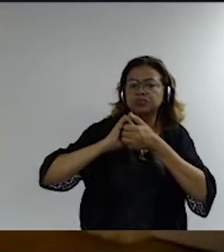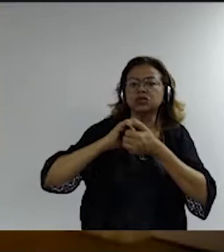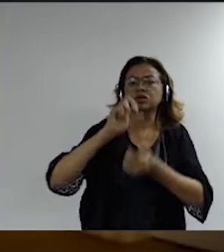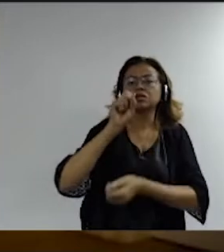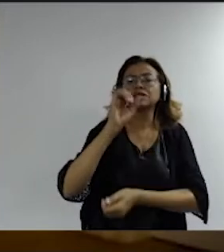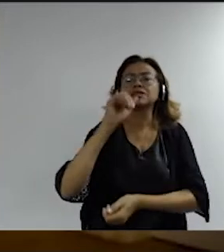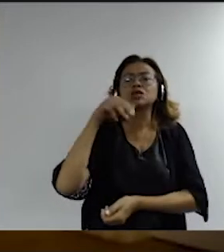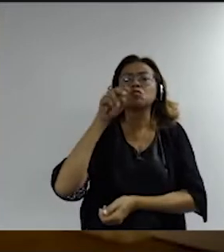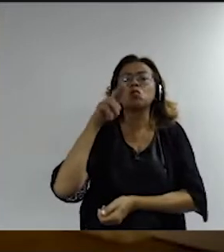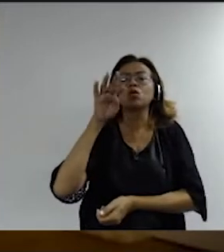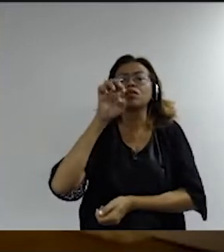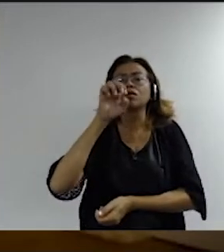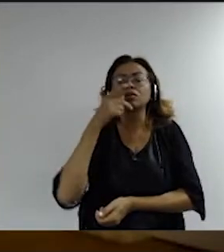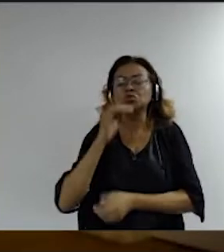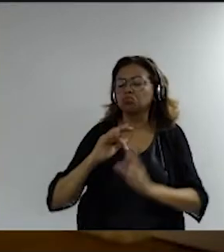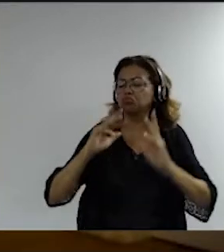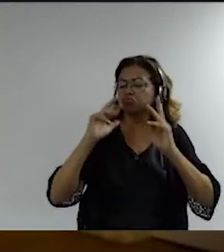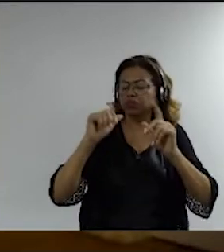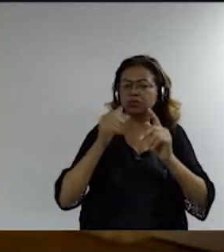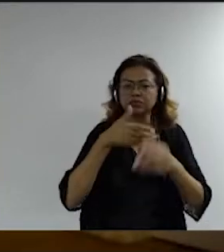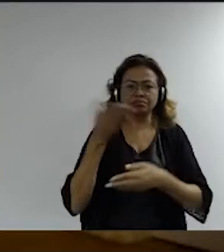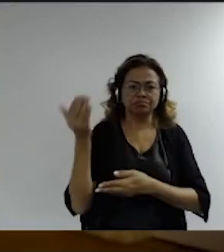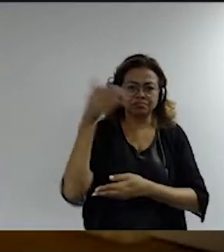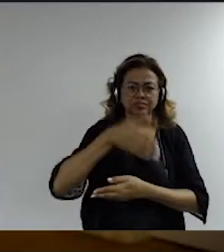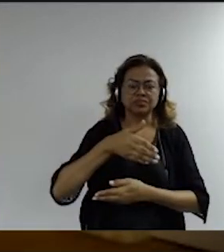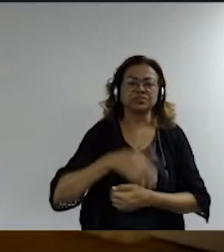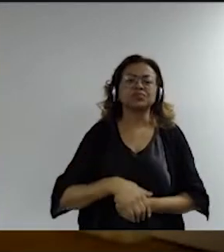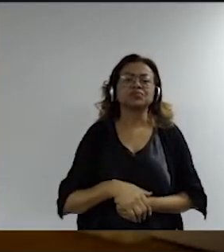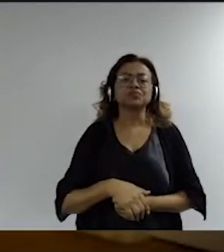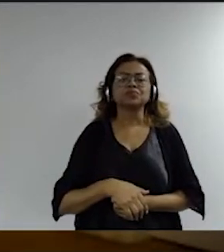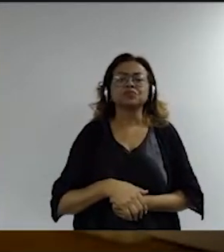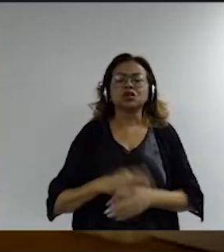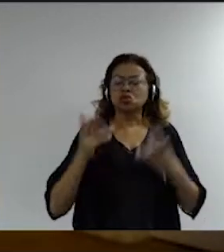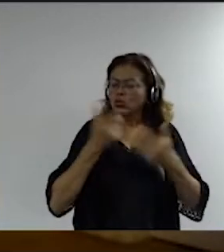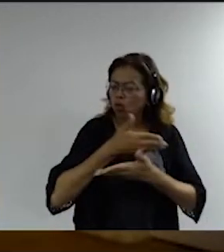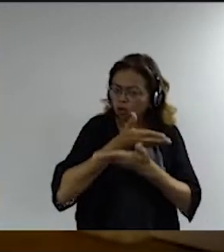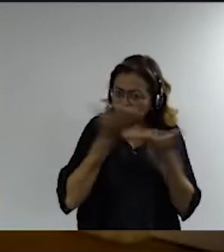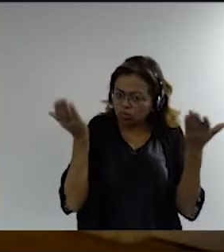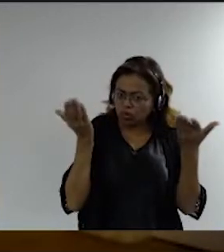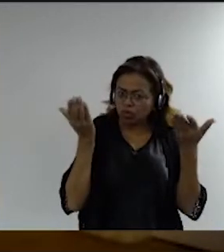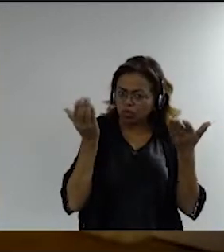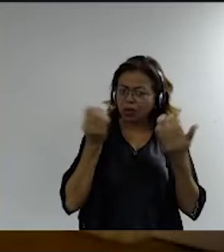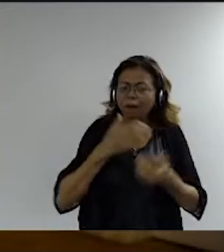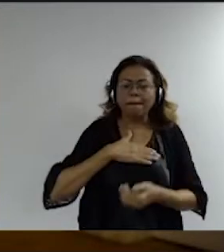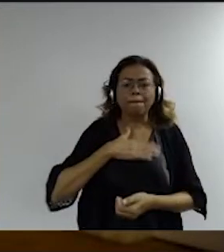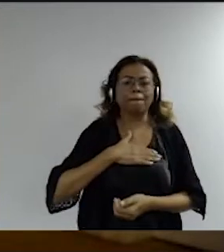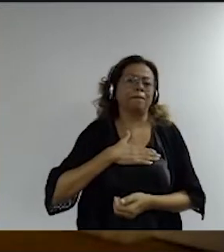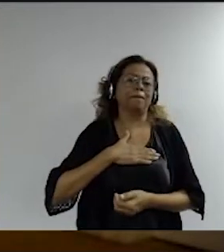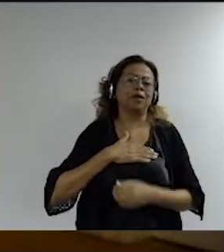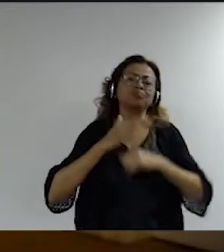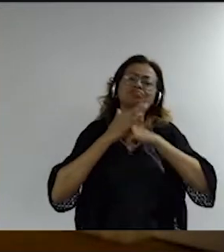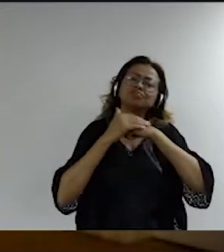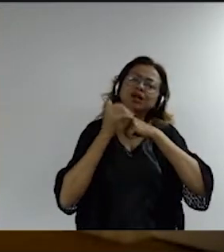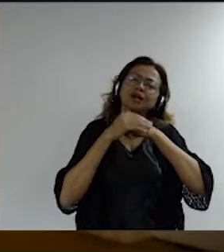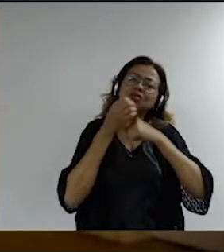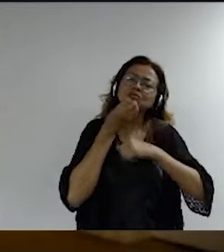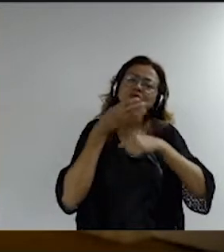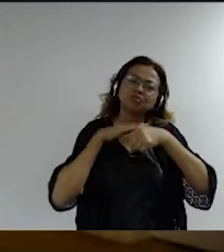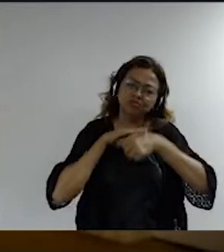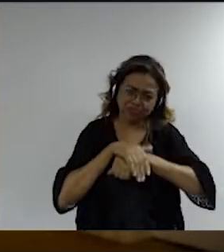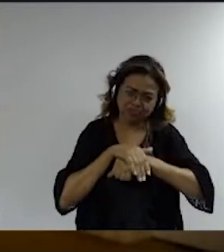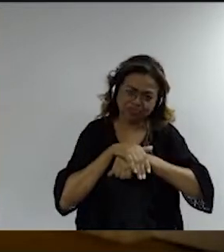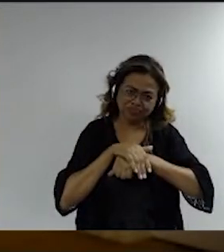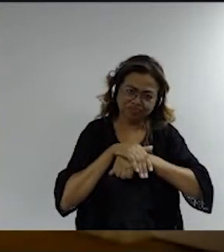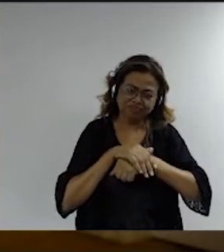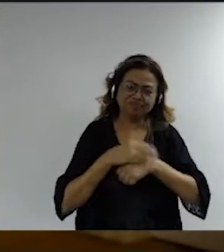Simonetti, o Carlos Andrucci, Fernando Jacopé, todos vocês, o meu carinhoso boa noite. E